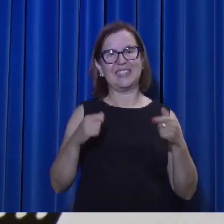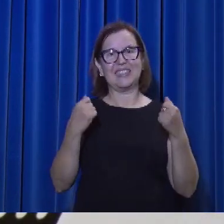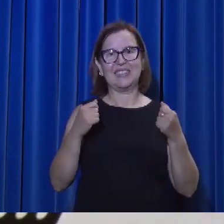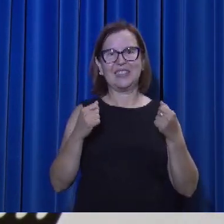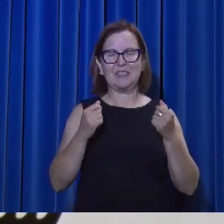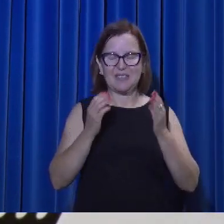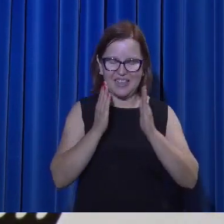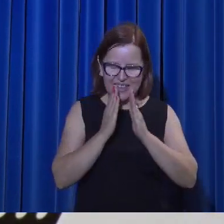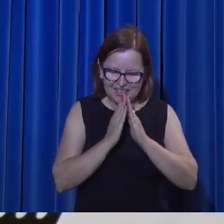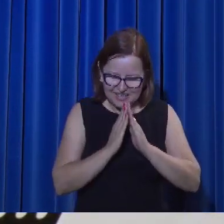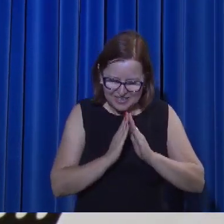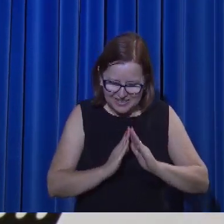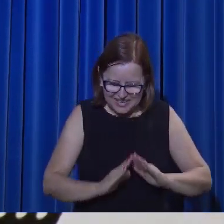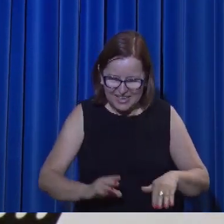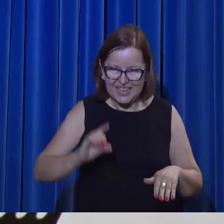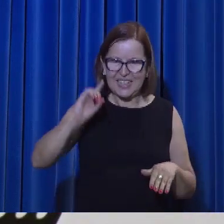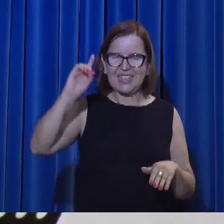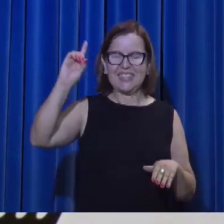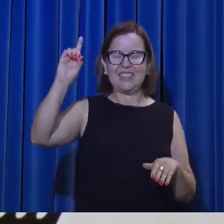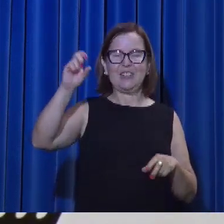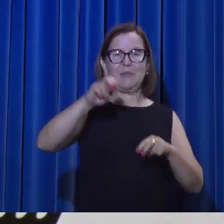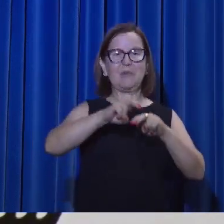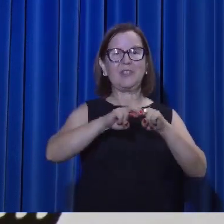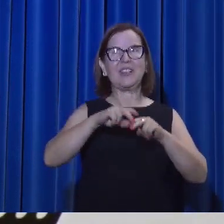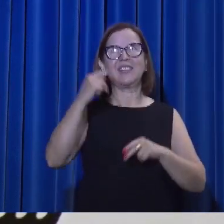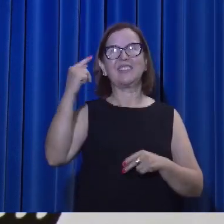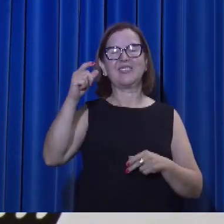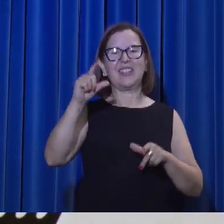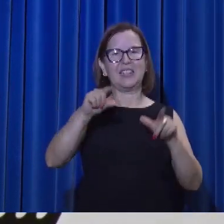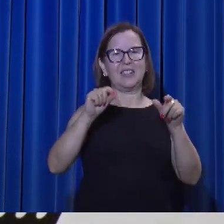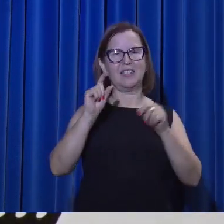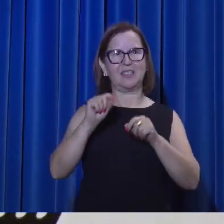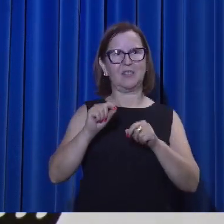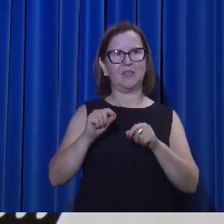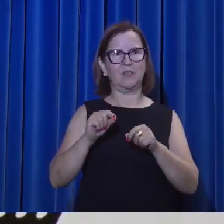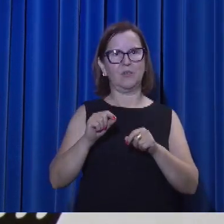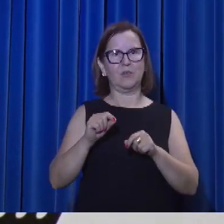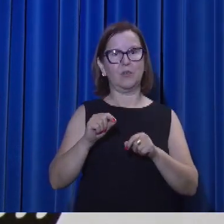eleição. Porque não fosse a eleição divina, ninguém seria salvo.